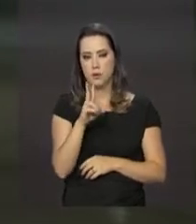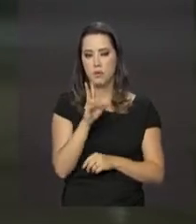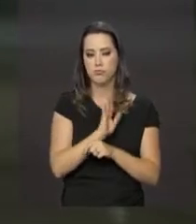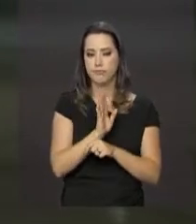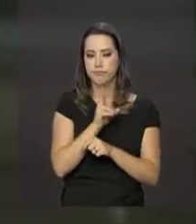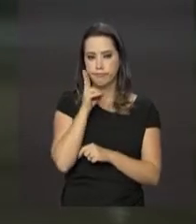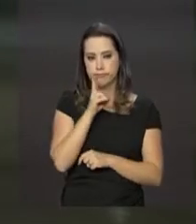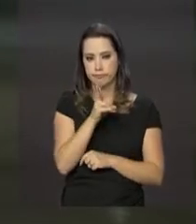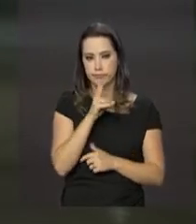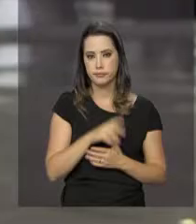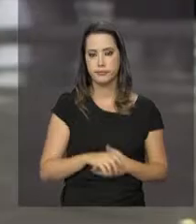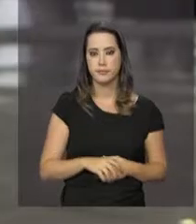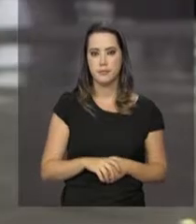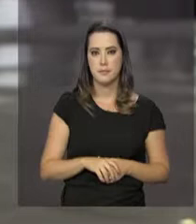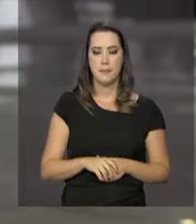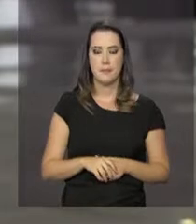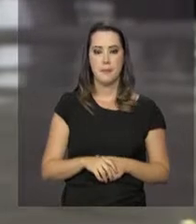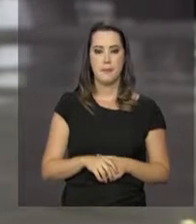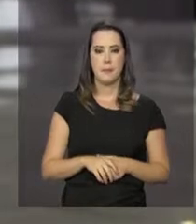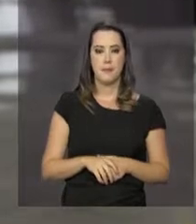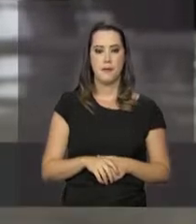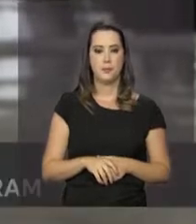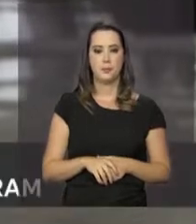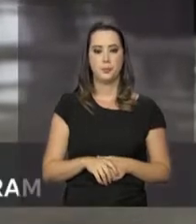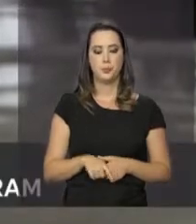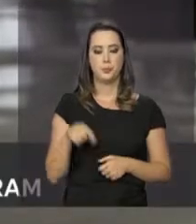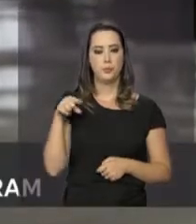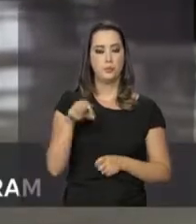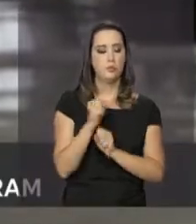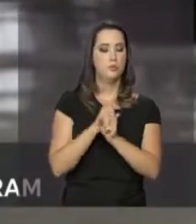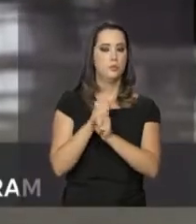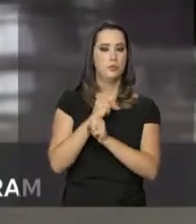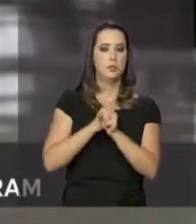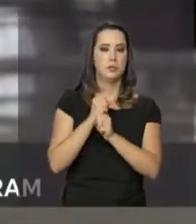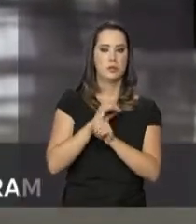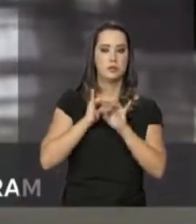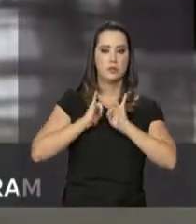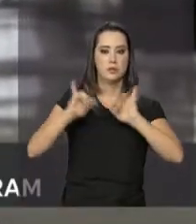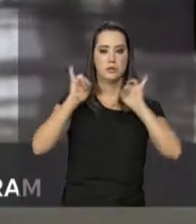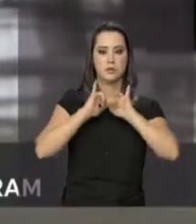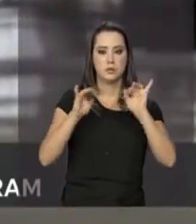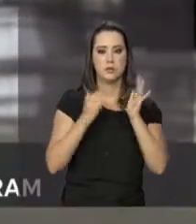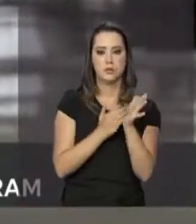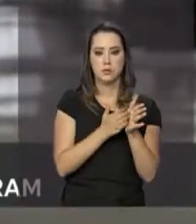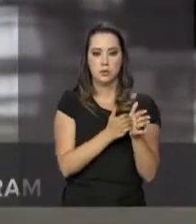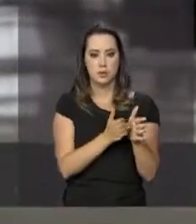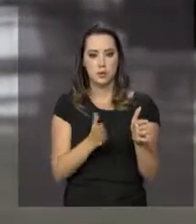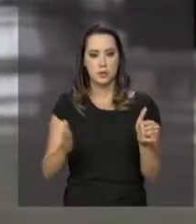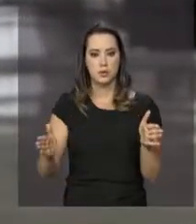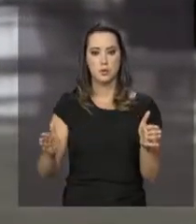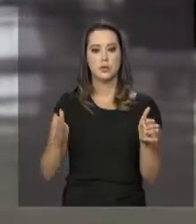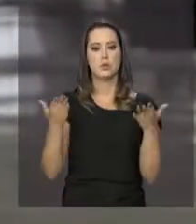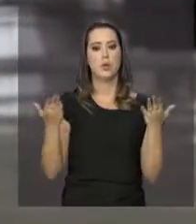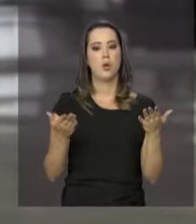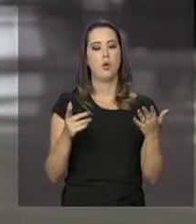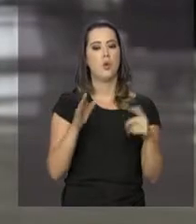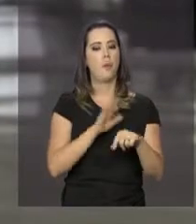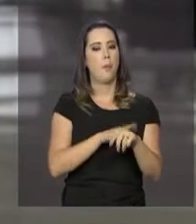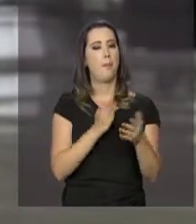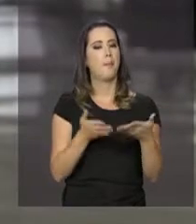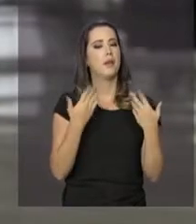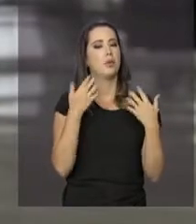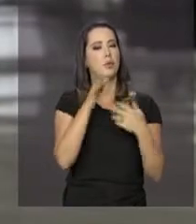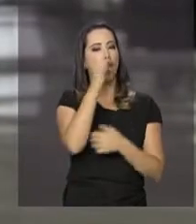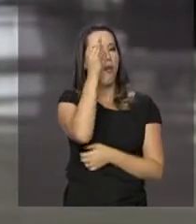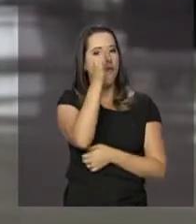com ela esse ano atrás sendo lançado durante agora primavera a o caderno da